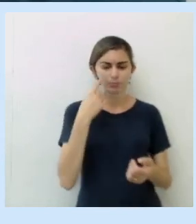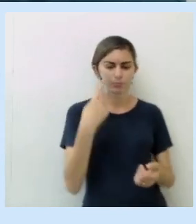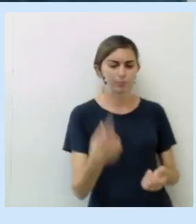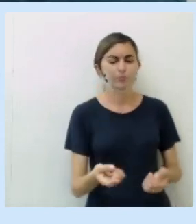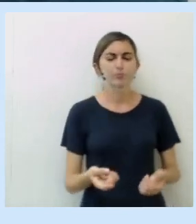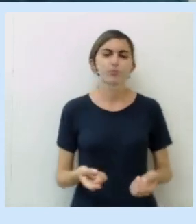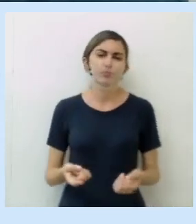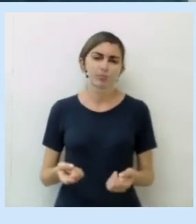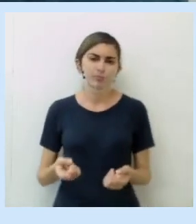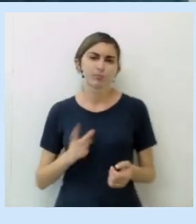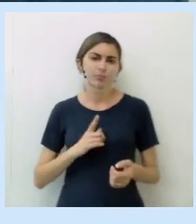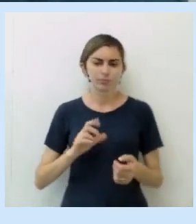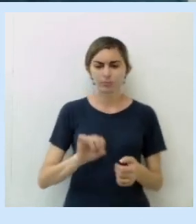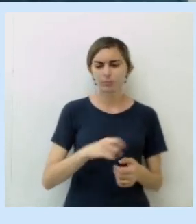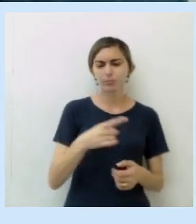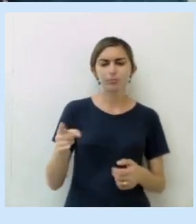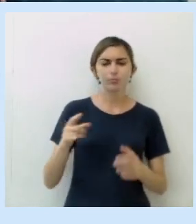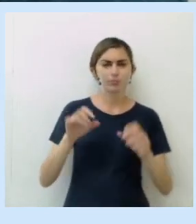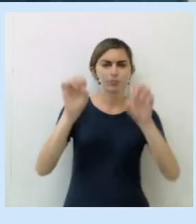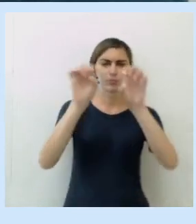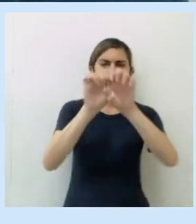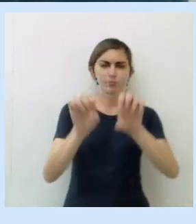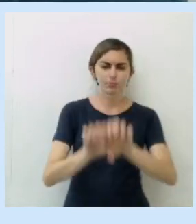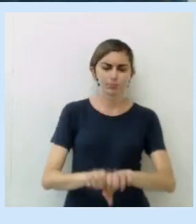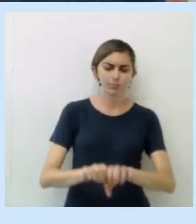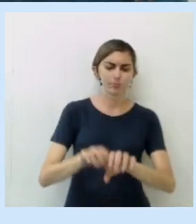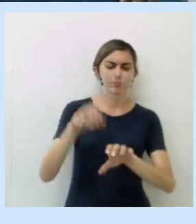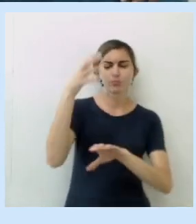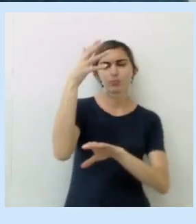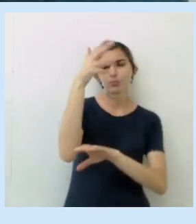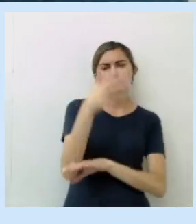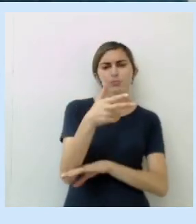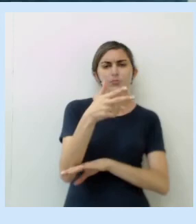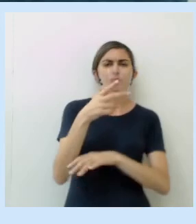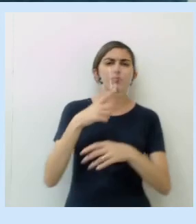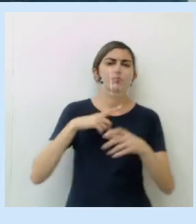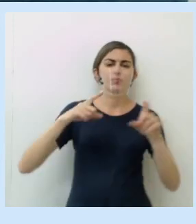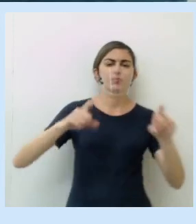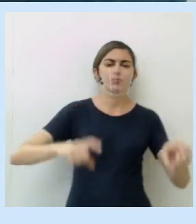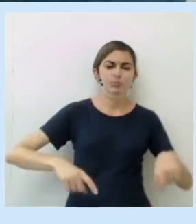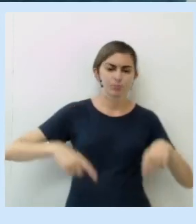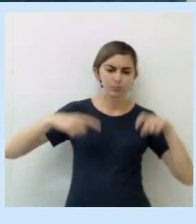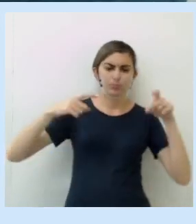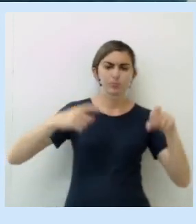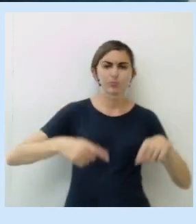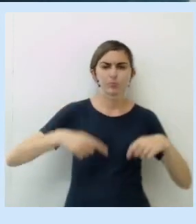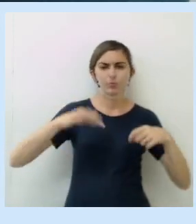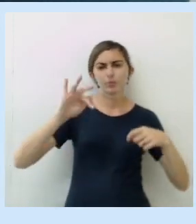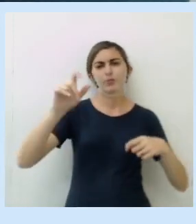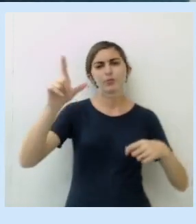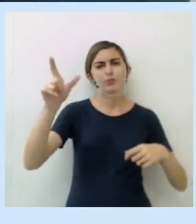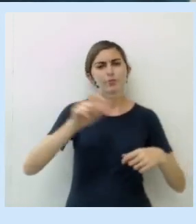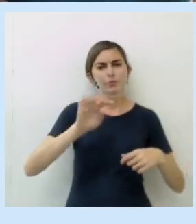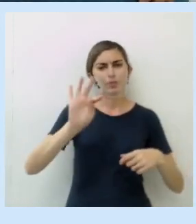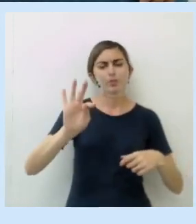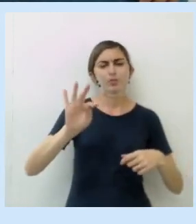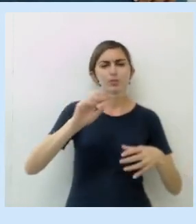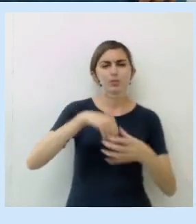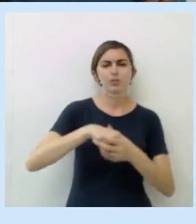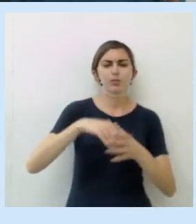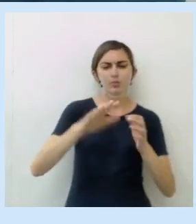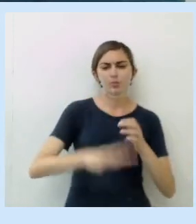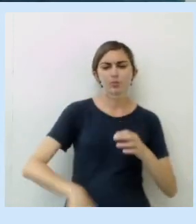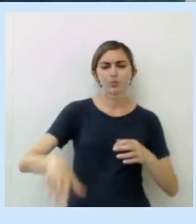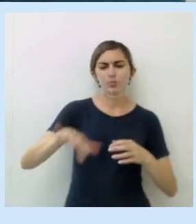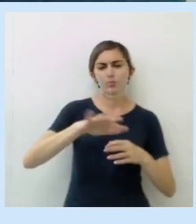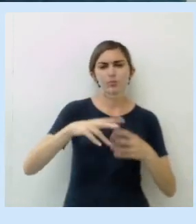seguinte, que são umas estruturas de hotéis, né, hotel fazenda, esses flats que estão dentro do meio rural.